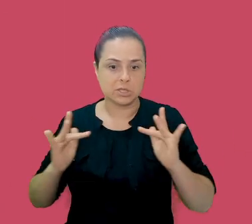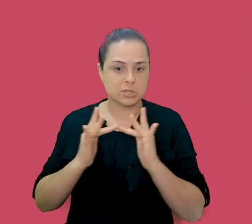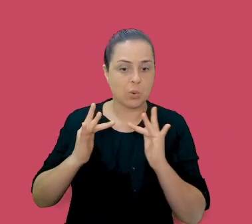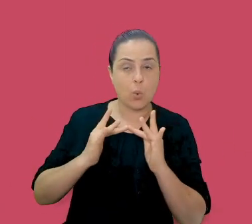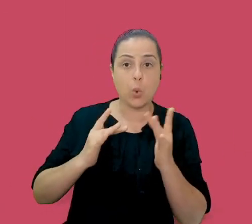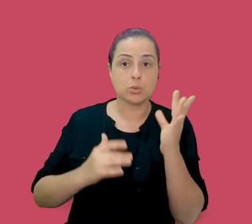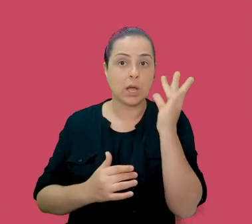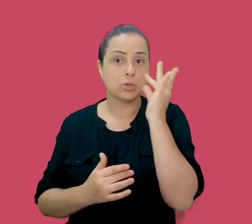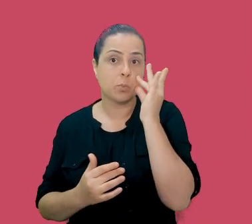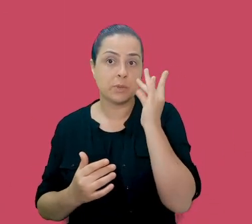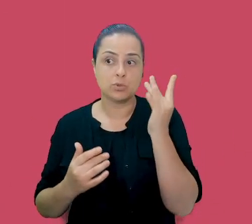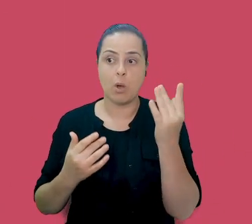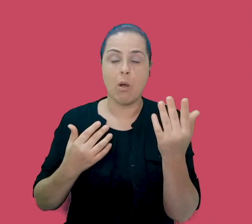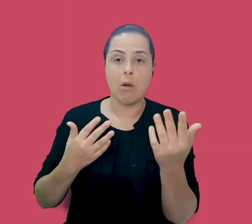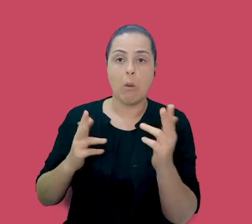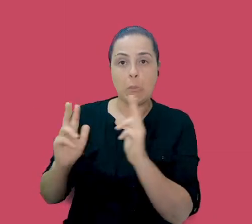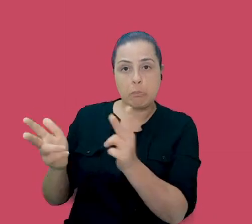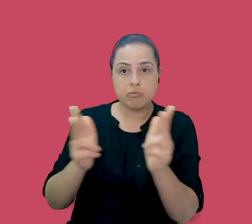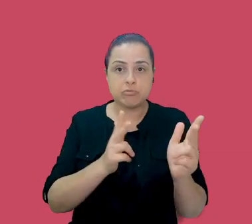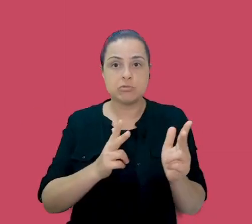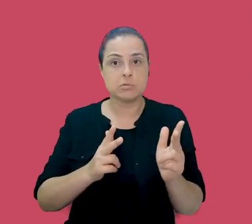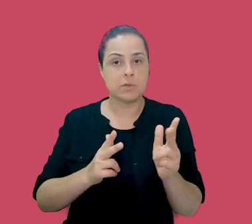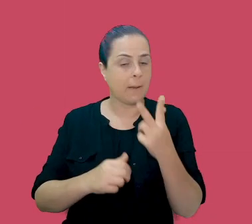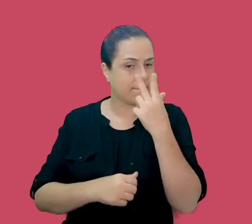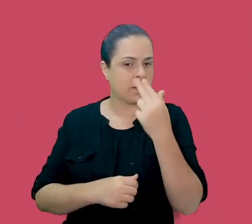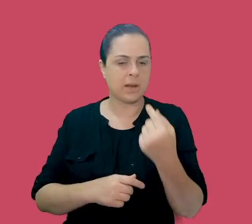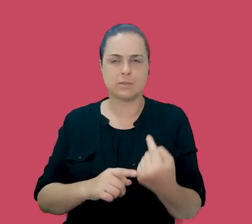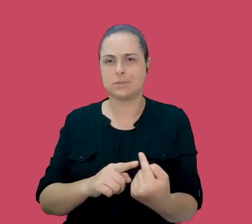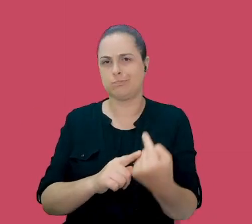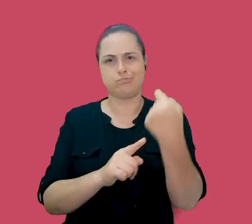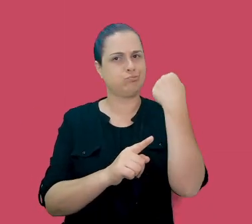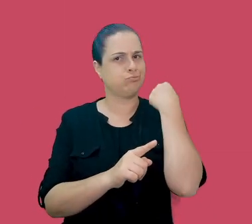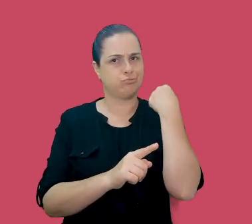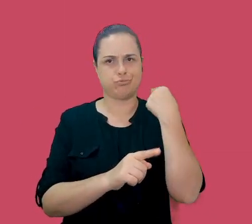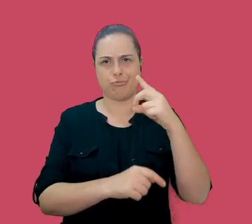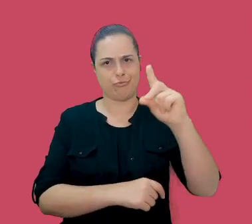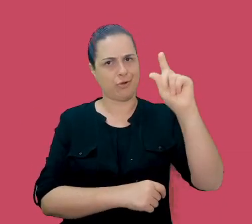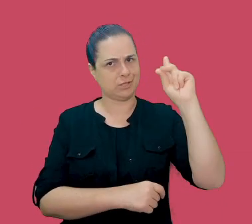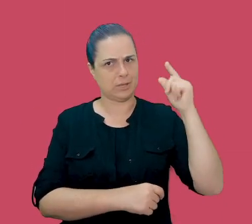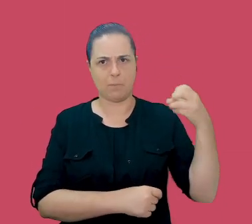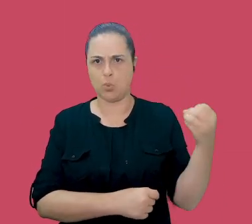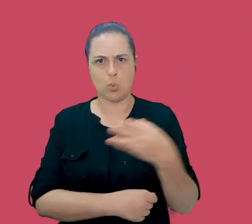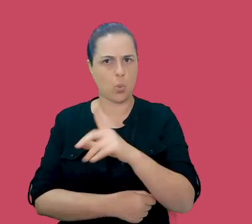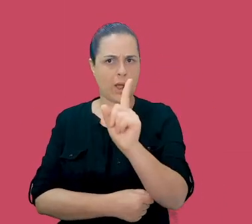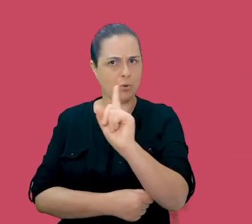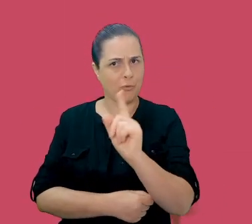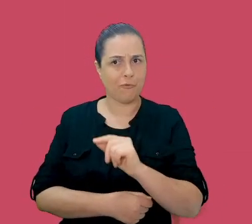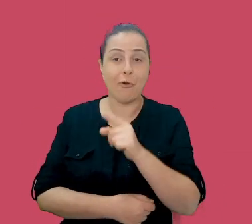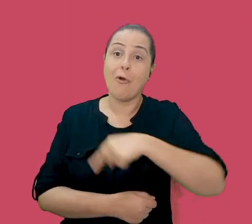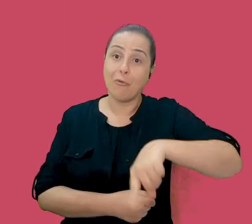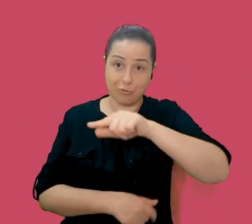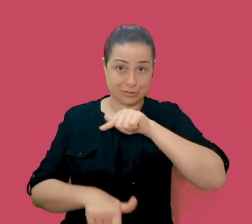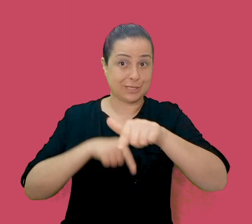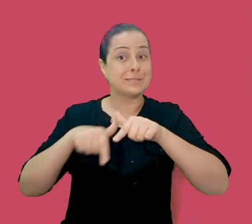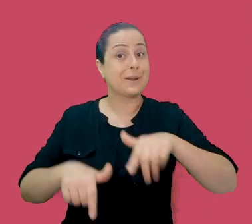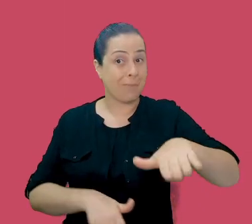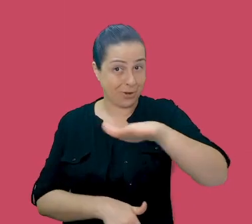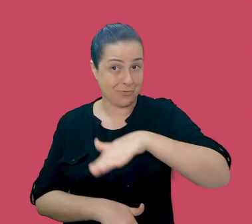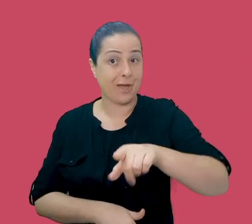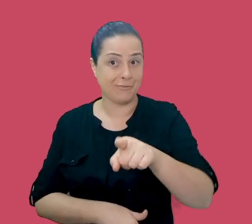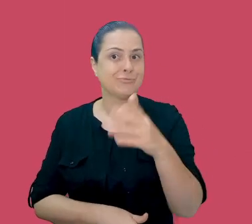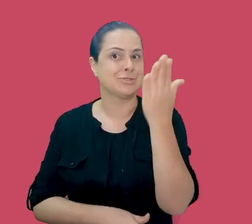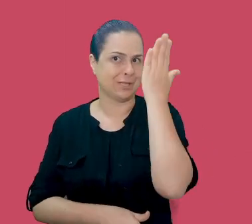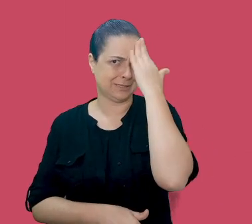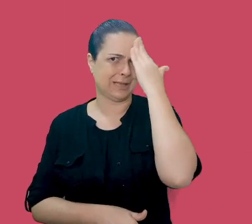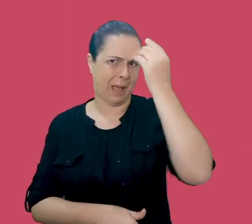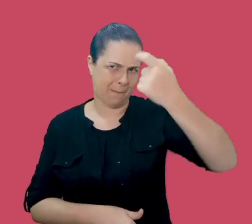acho que a pior parte já foi antes. Não é um processo novo agora. Vocês que trabalham com isso, eu acho que vocês estão mais do que